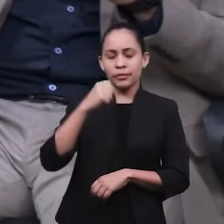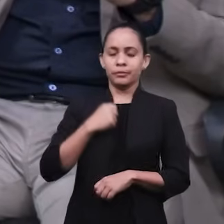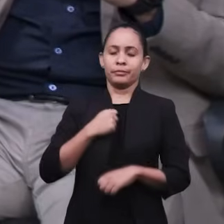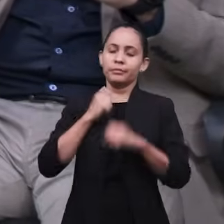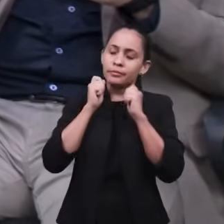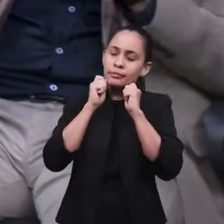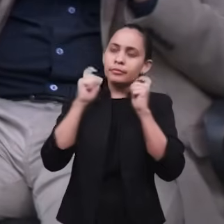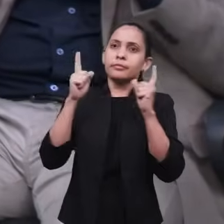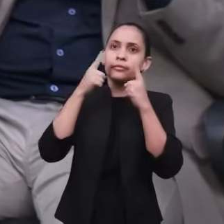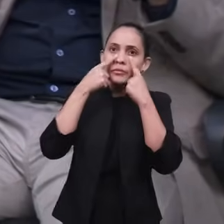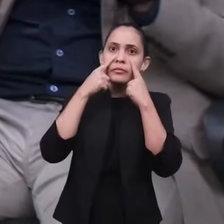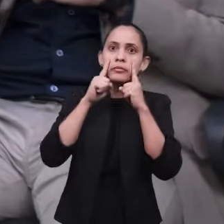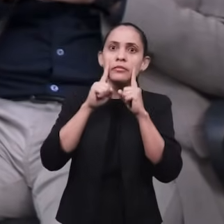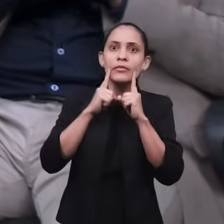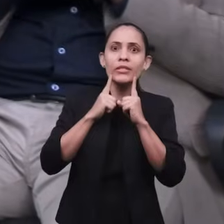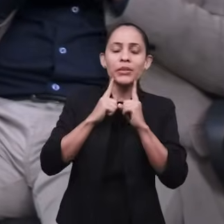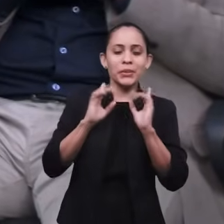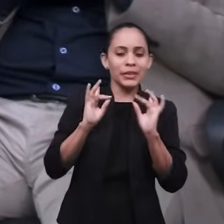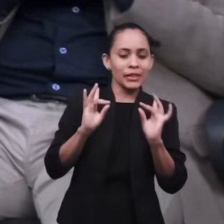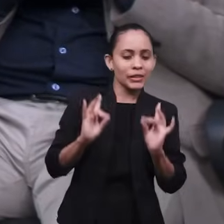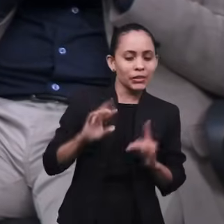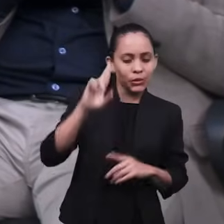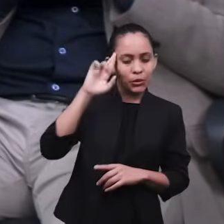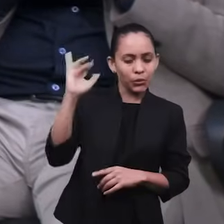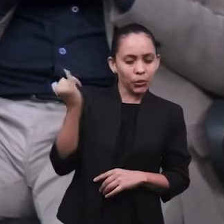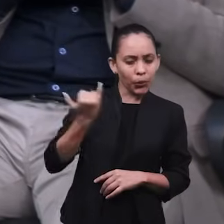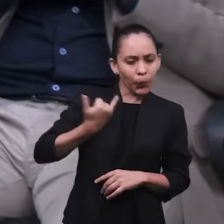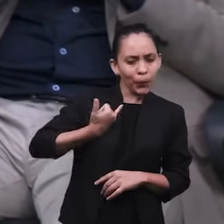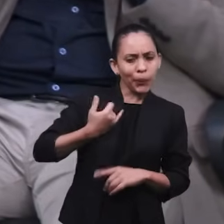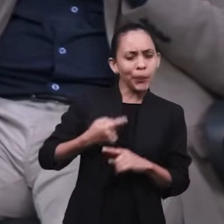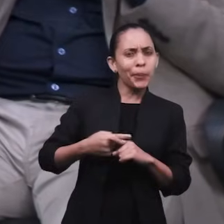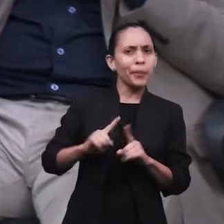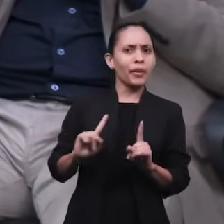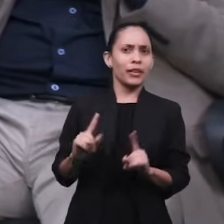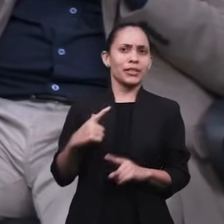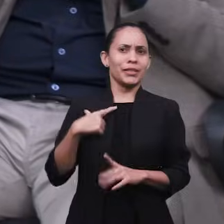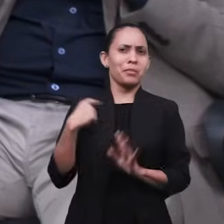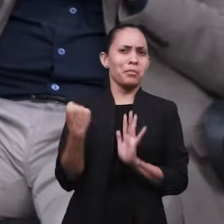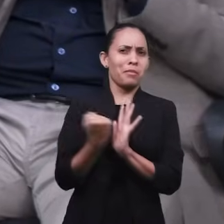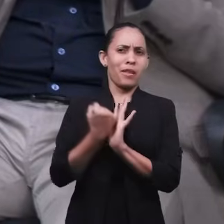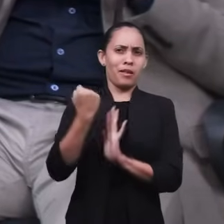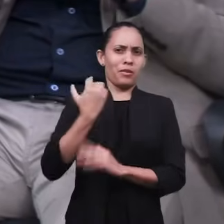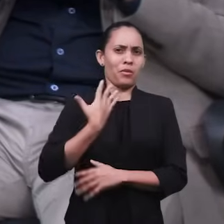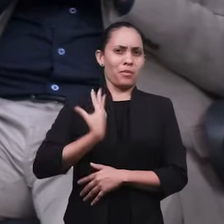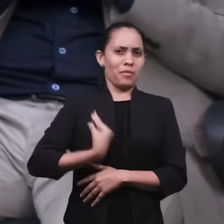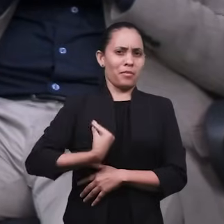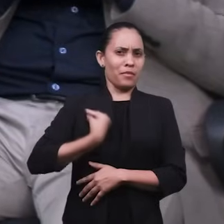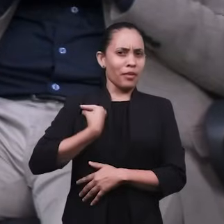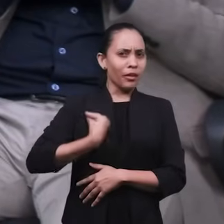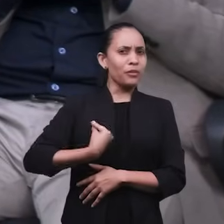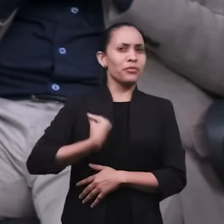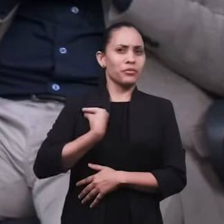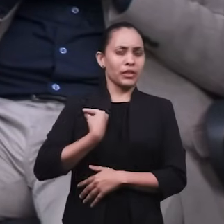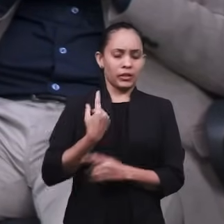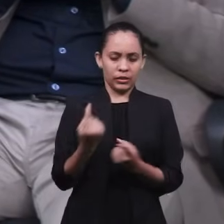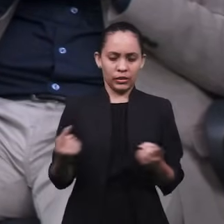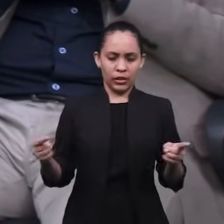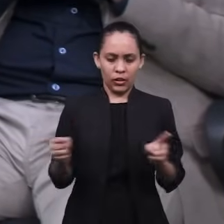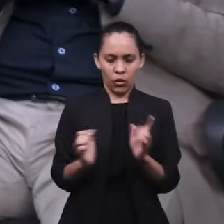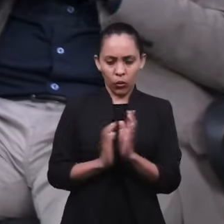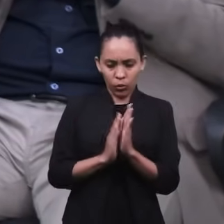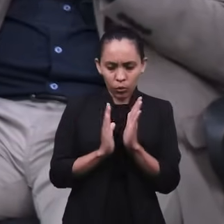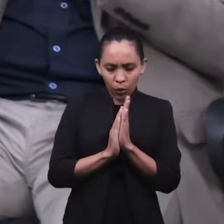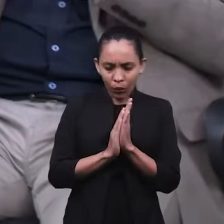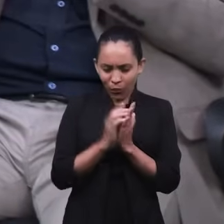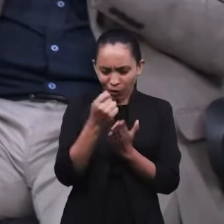chorando, né? Eu não lembro todos os detalhes do que o Senhor falou comigo, mas algo que me marcou muito e que trouxe a composição do louvor, que o